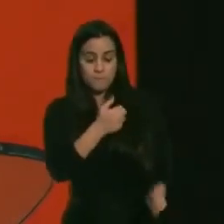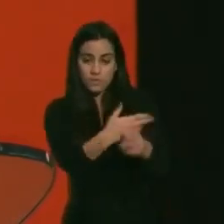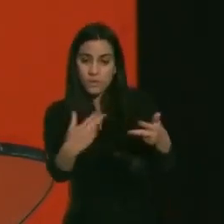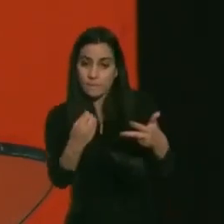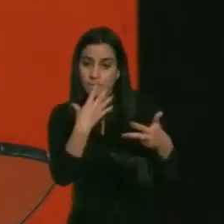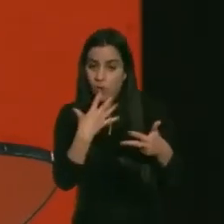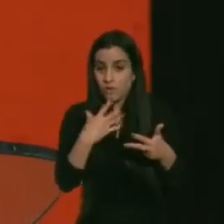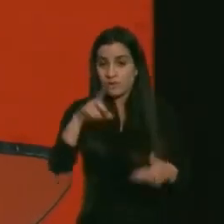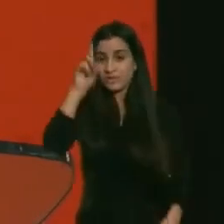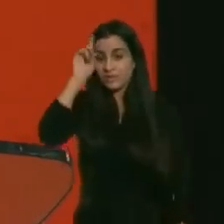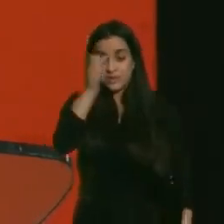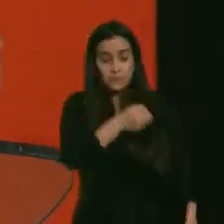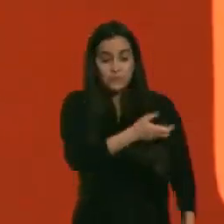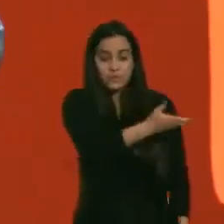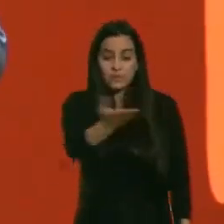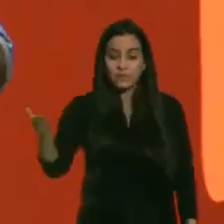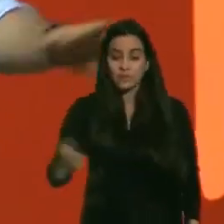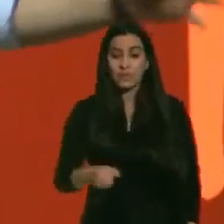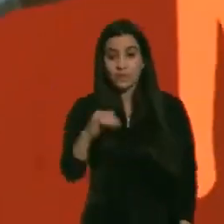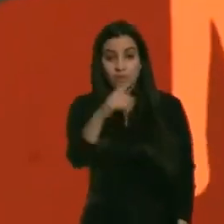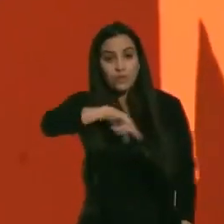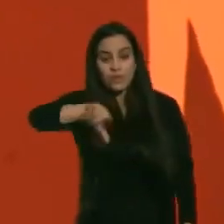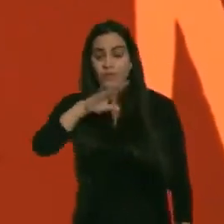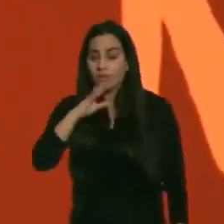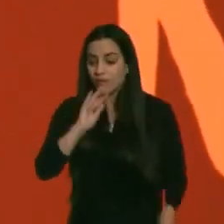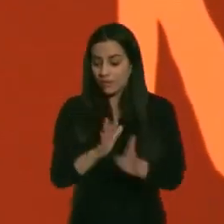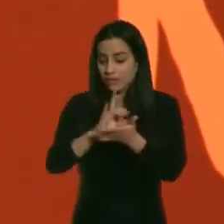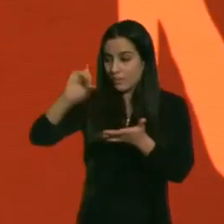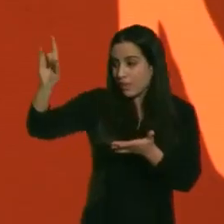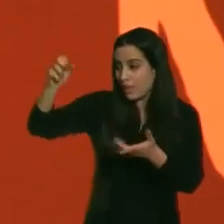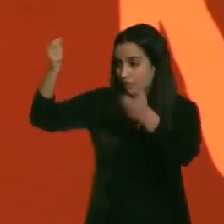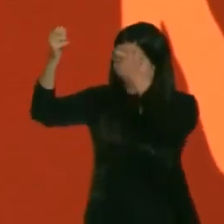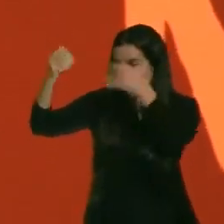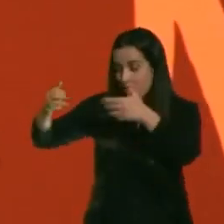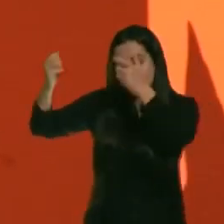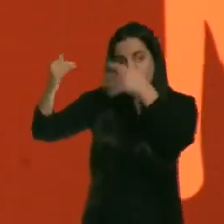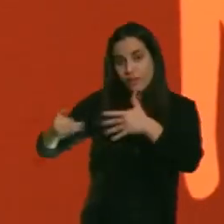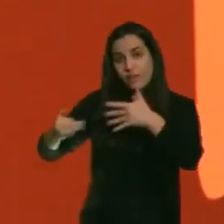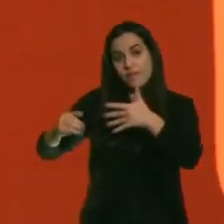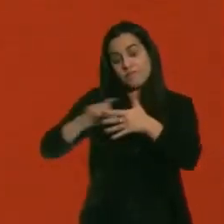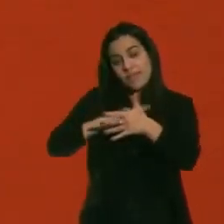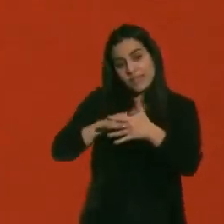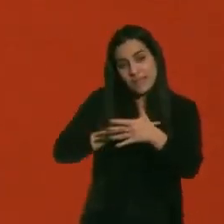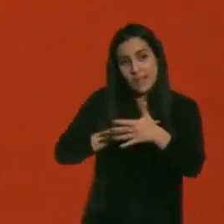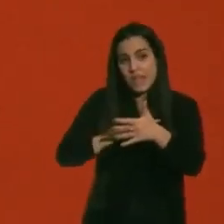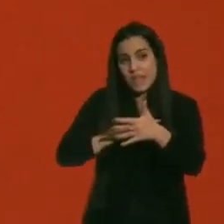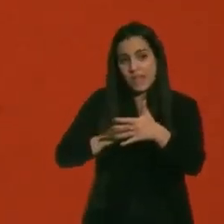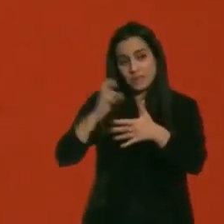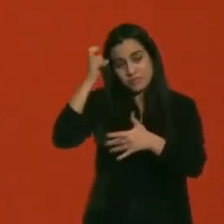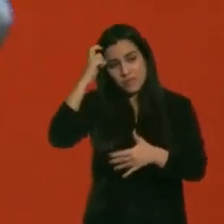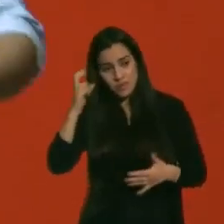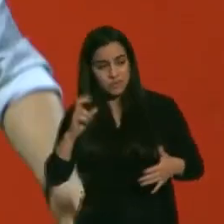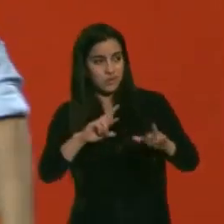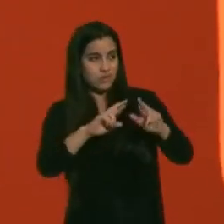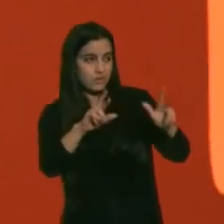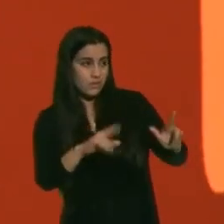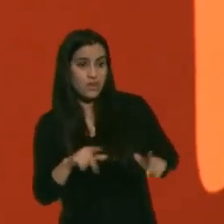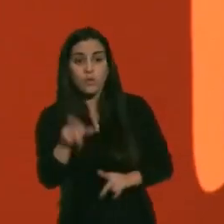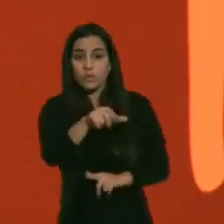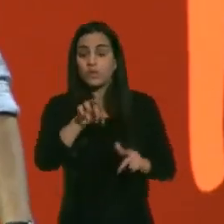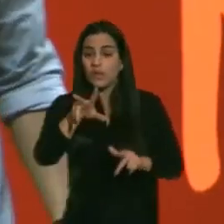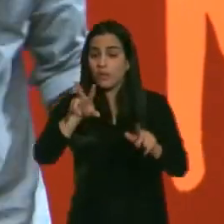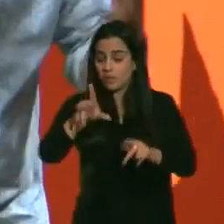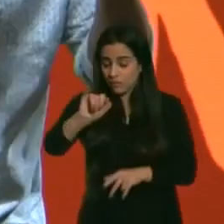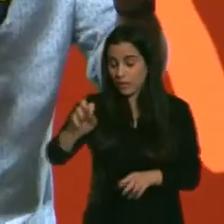para você. Se você conhecer a palavra, os ventos de doutrina vão vir e você vai percebê-los. Você vai ser capaz de